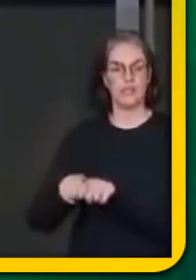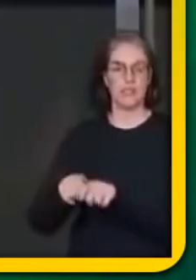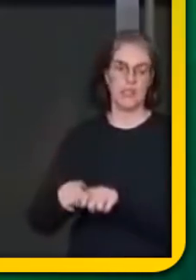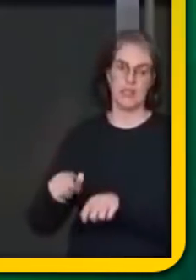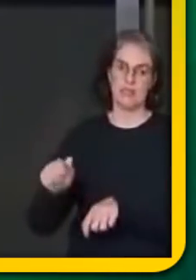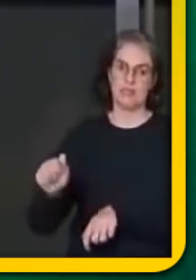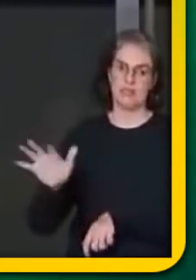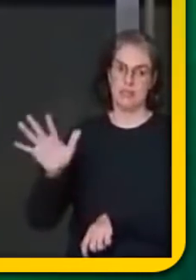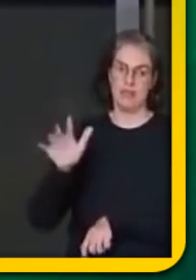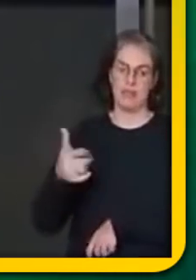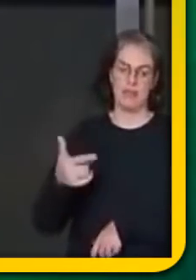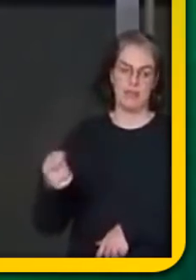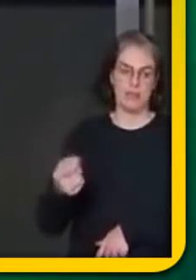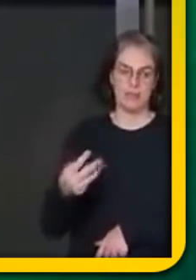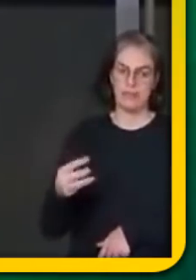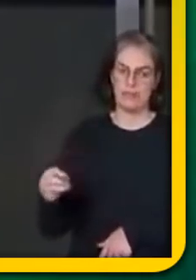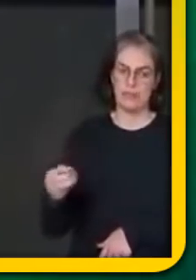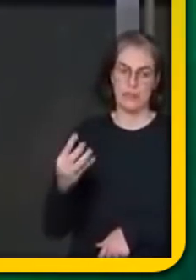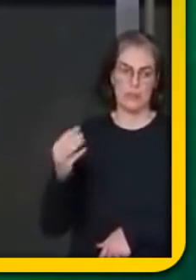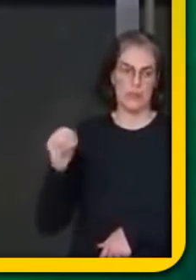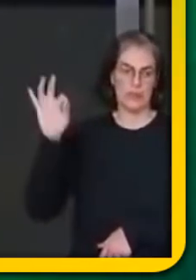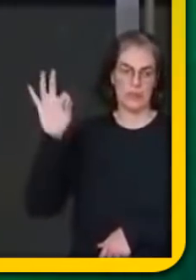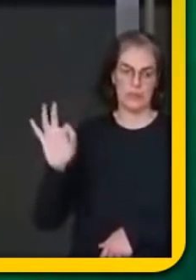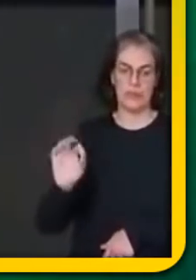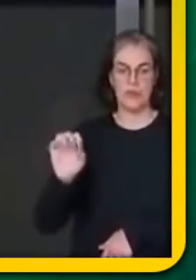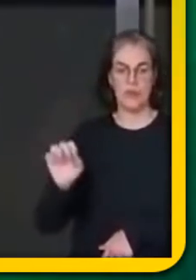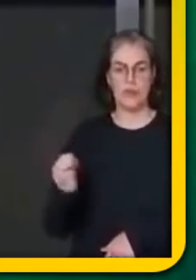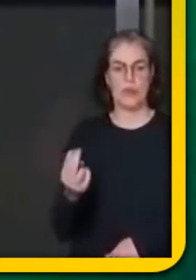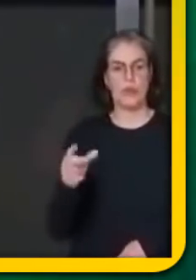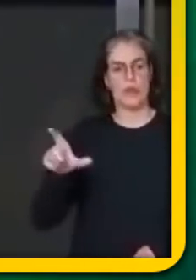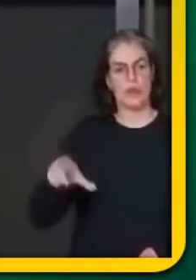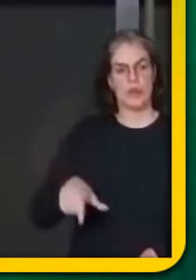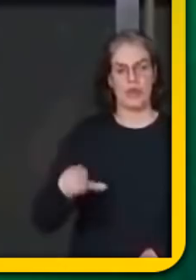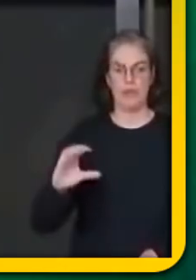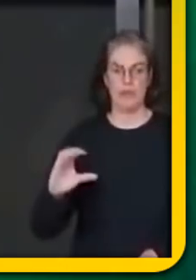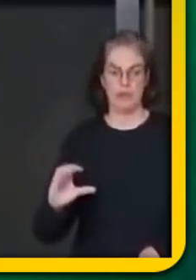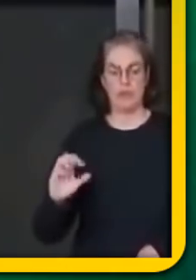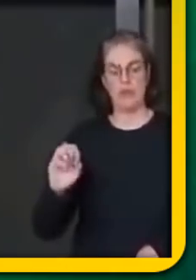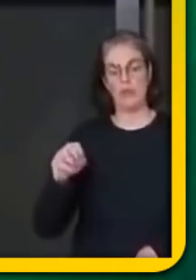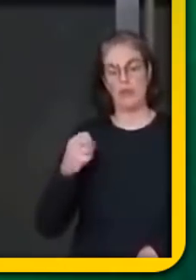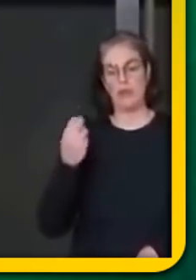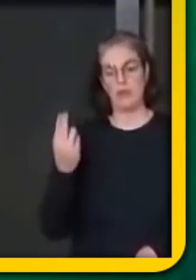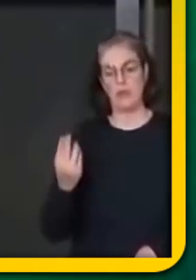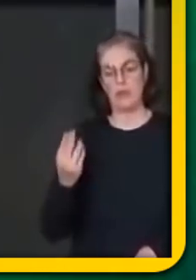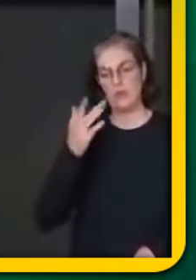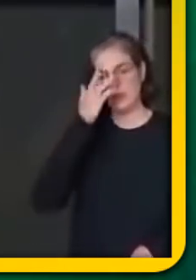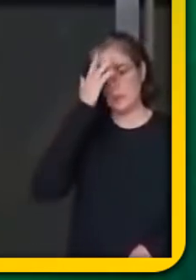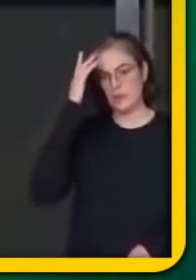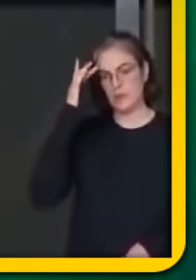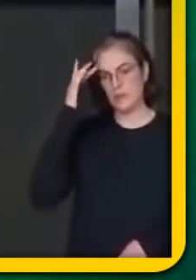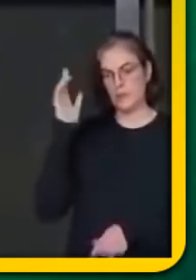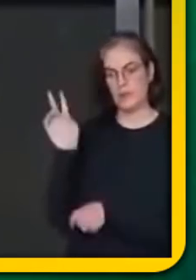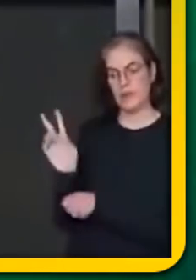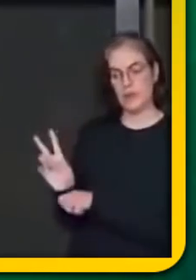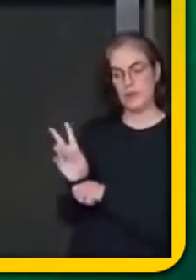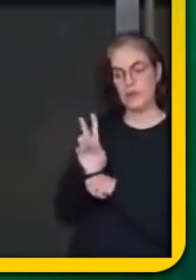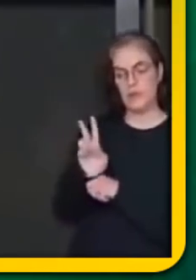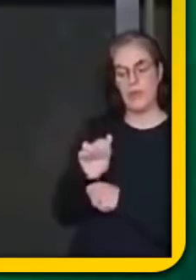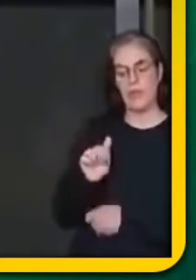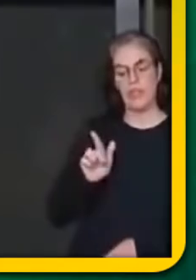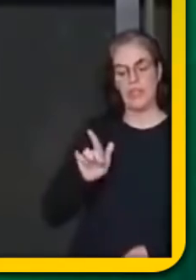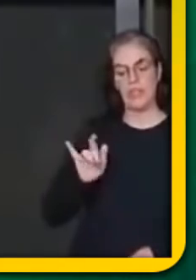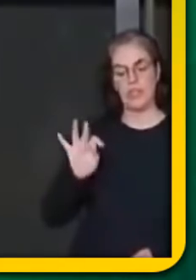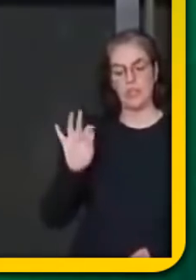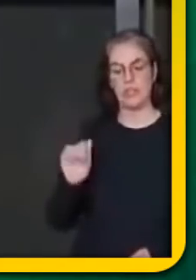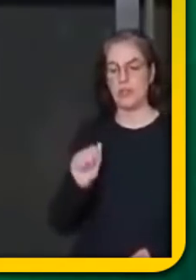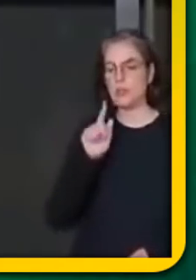mês. Ele vai para o cartão de crédito se endividar. Ele pode ir até por um agiota, que é algo criminoso, correndo